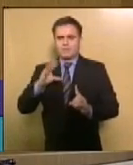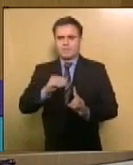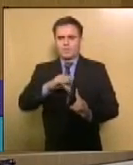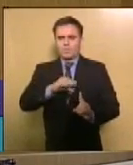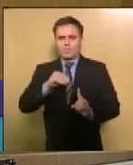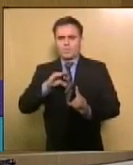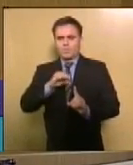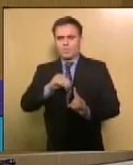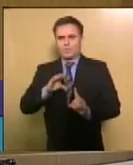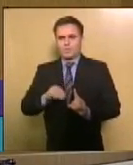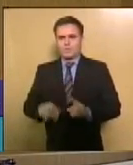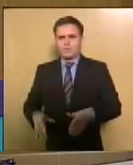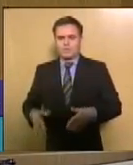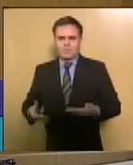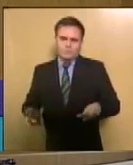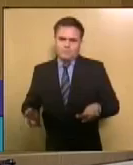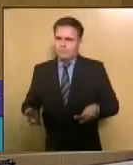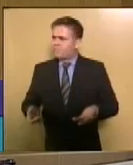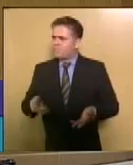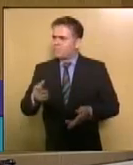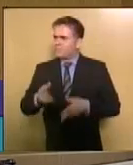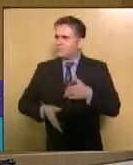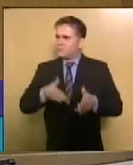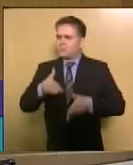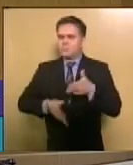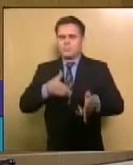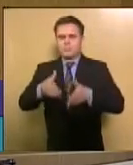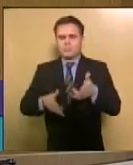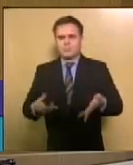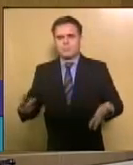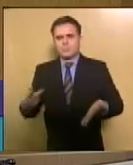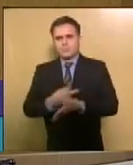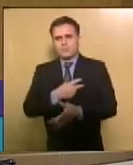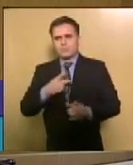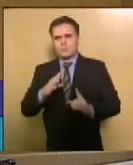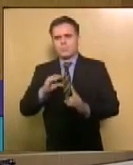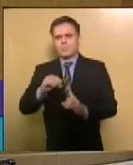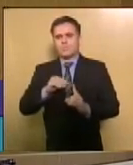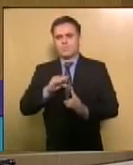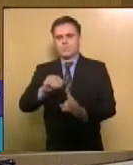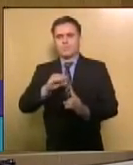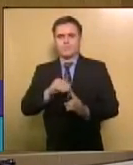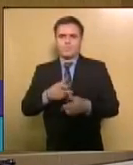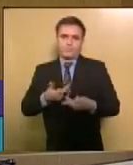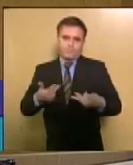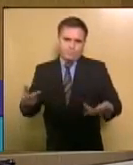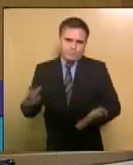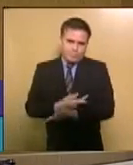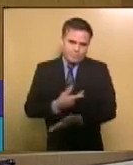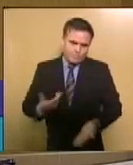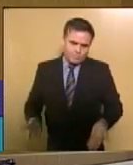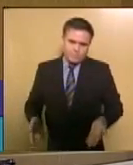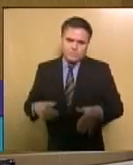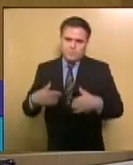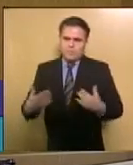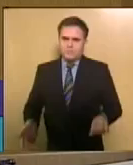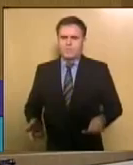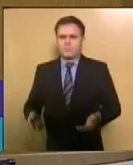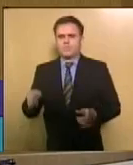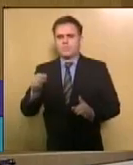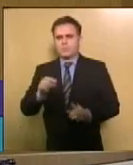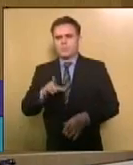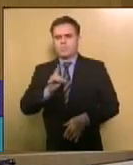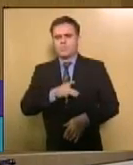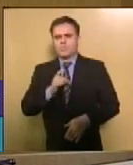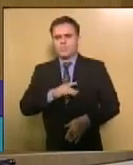especial no metrô porque tem medo de ser vítima de algum tipo de AC dentro do transporte público e a gente tem medo